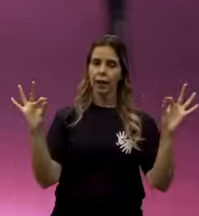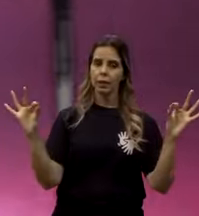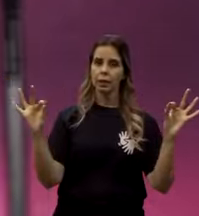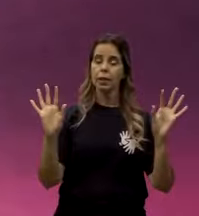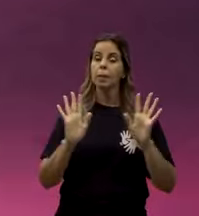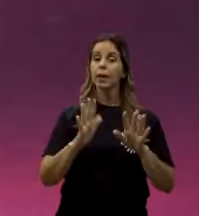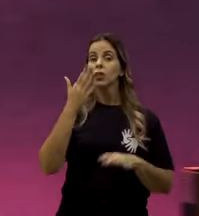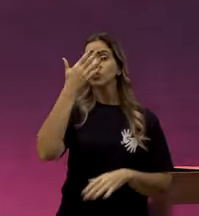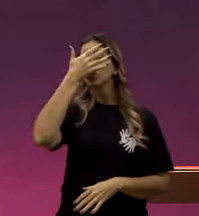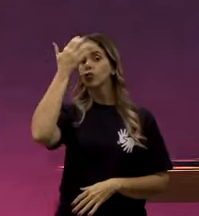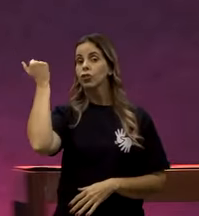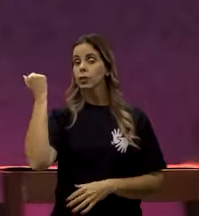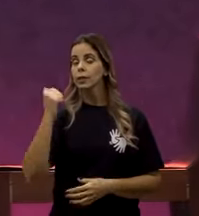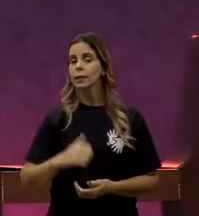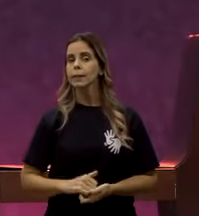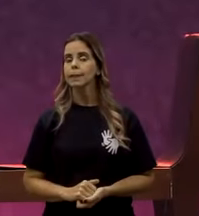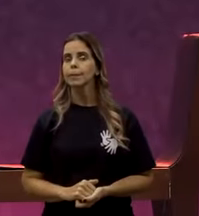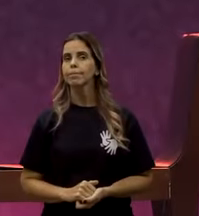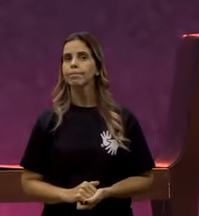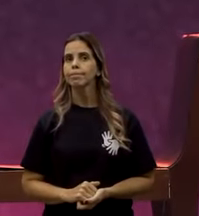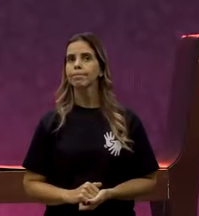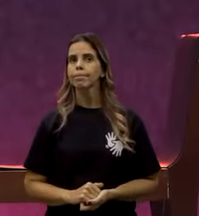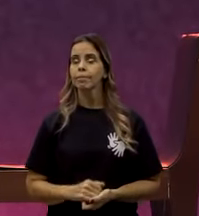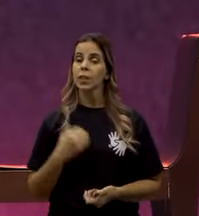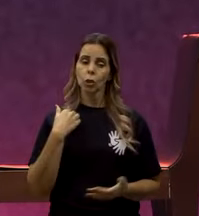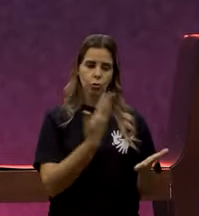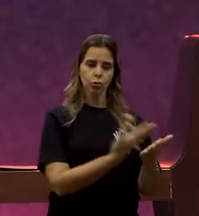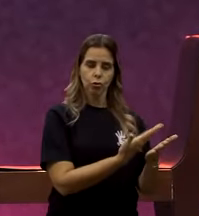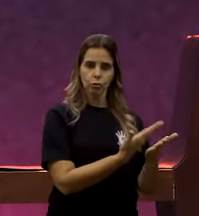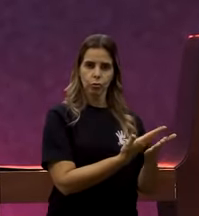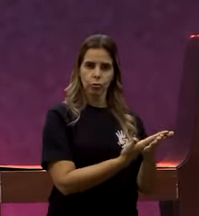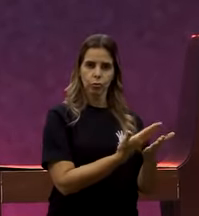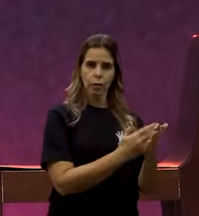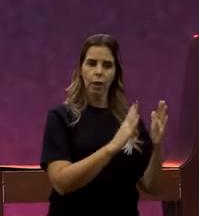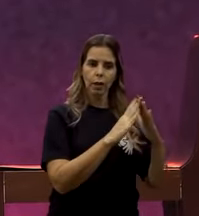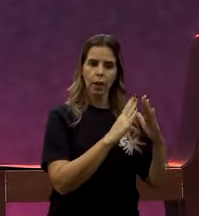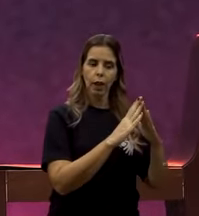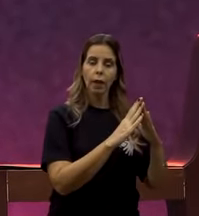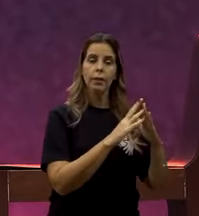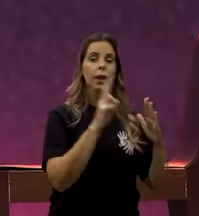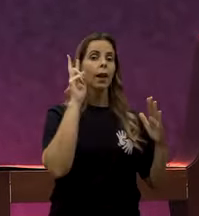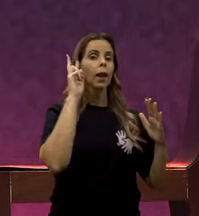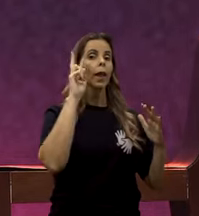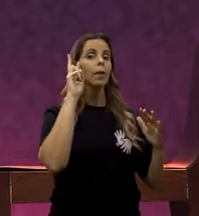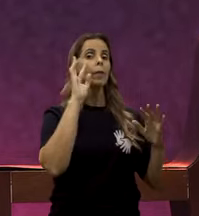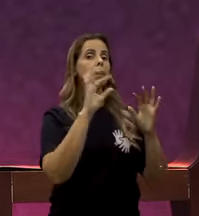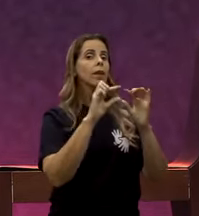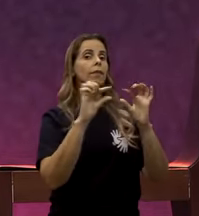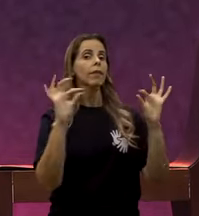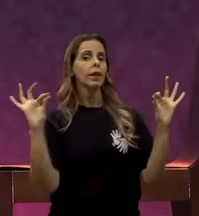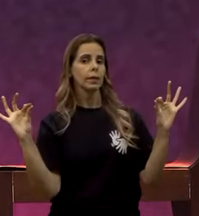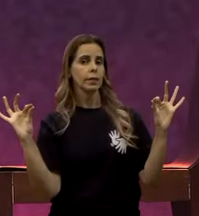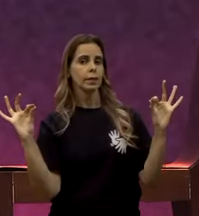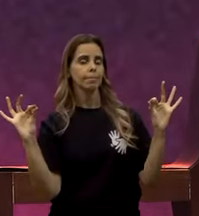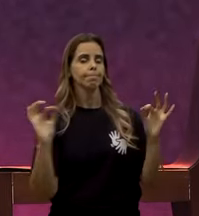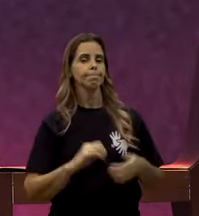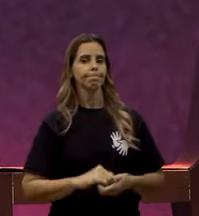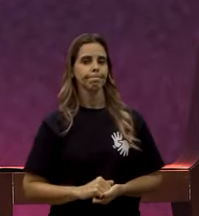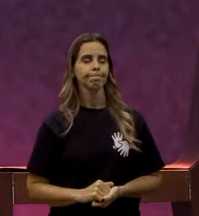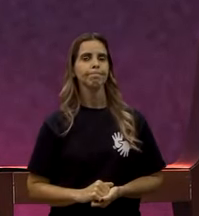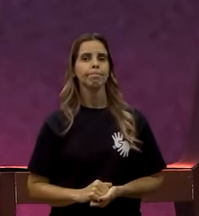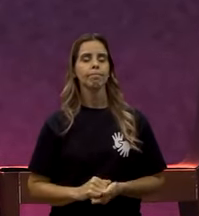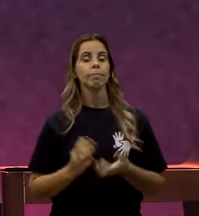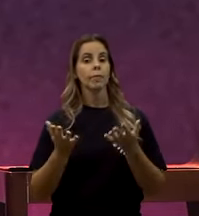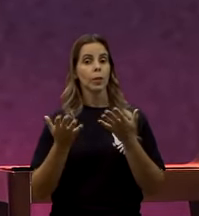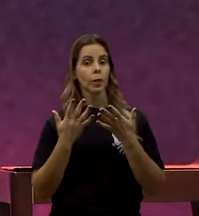esqueci enquanto eu tava preparando Essa mensagem eu pesquisando algumas coisas eu lembrei dessa frase eu